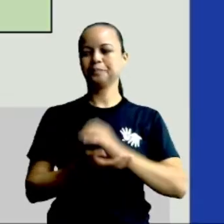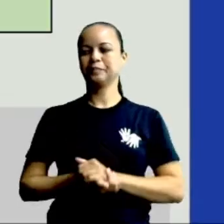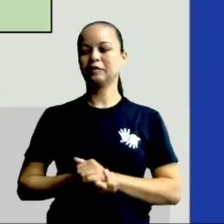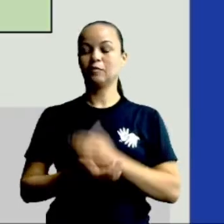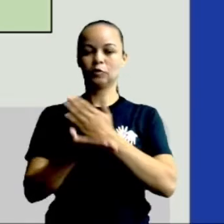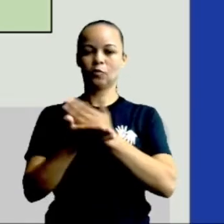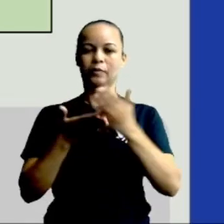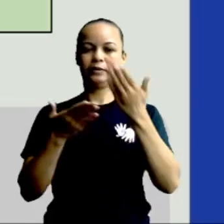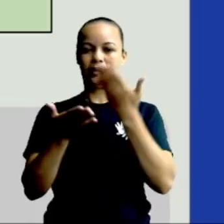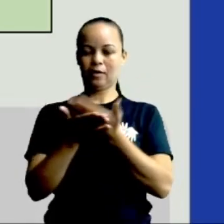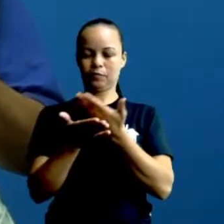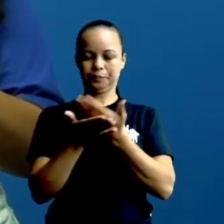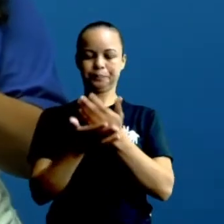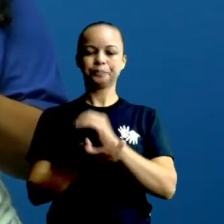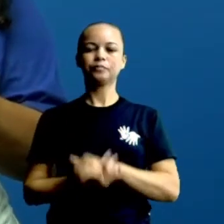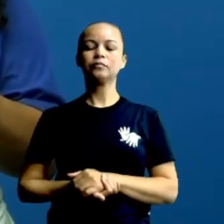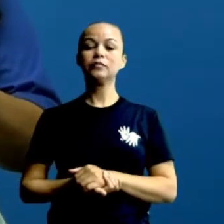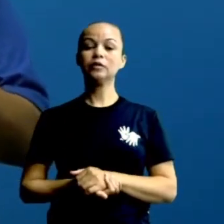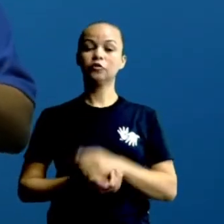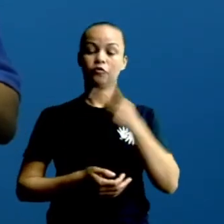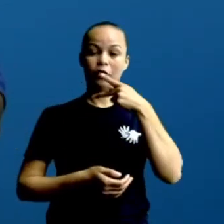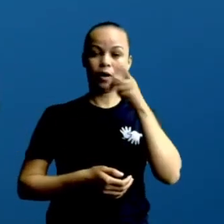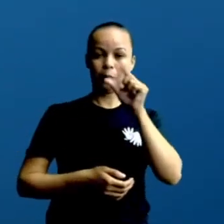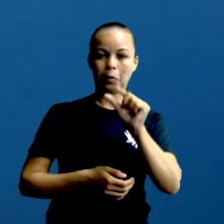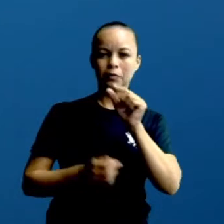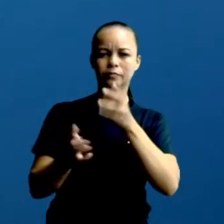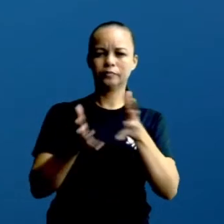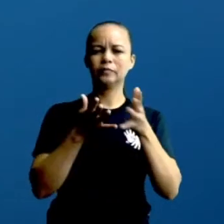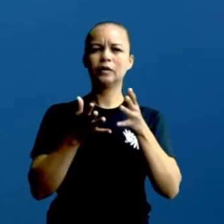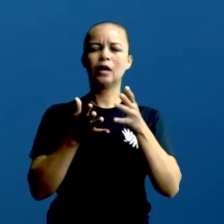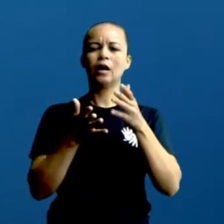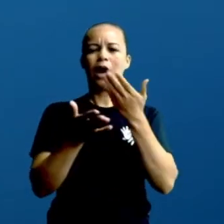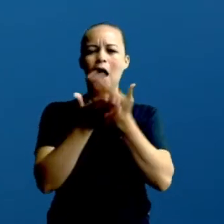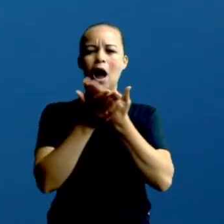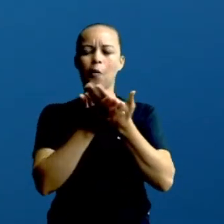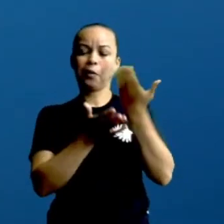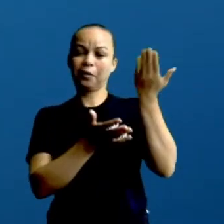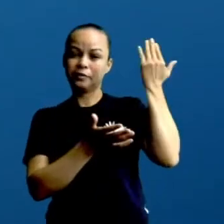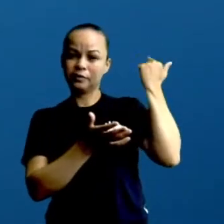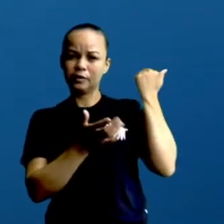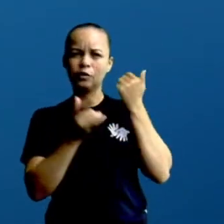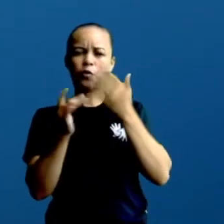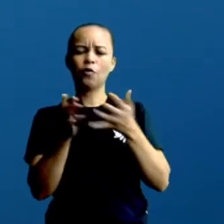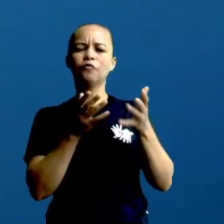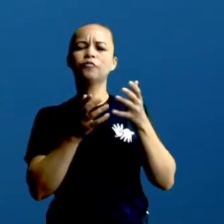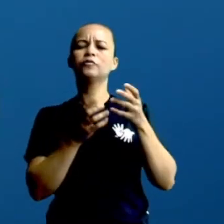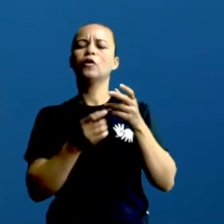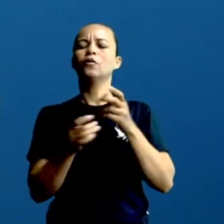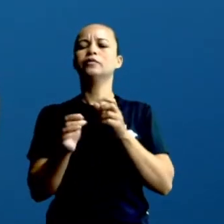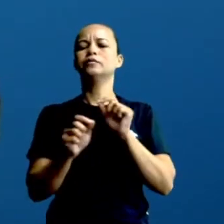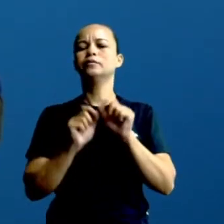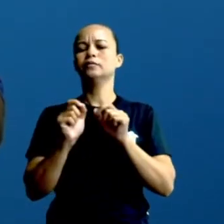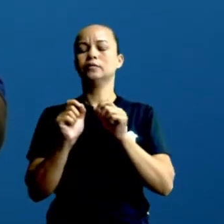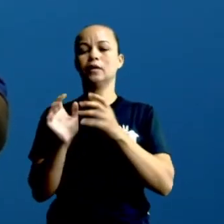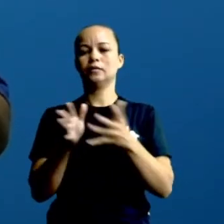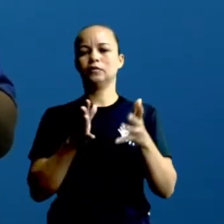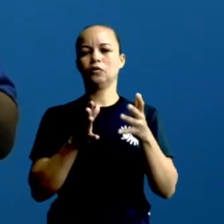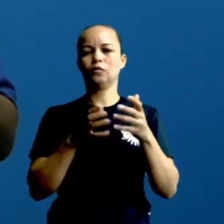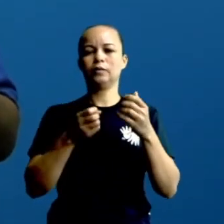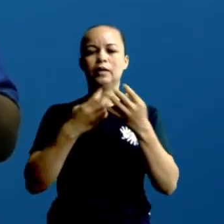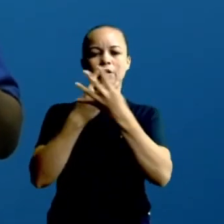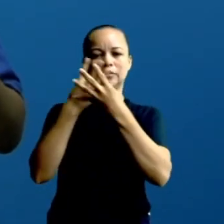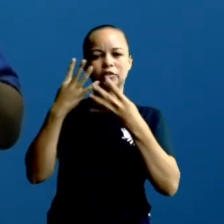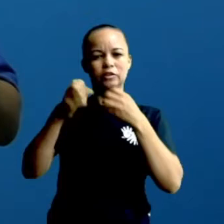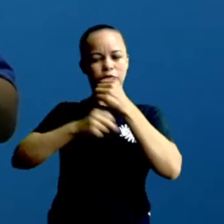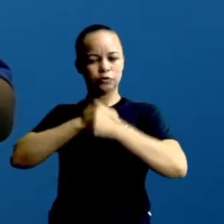Antes, vejam só, deixa eu primeiro falar um pouquinho com vocês. A nossa aula anterior foi justamente sobre as